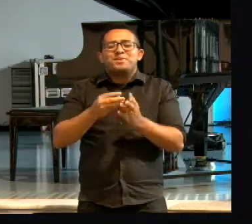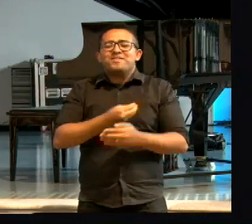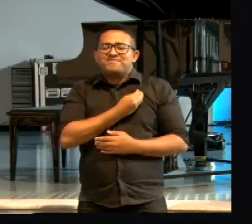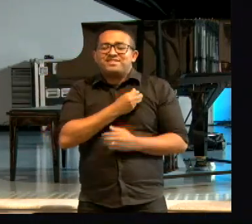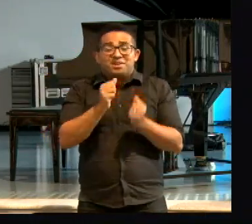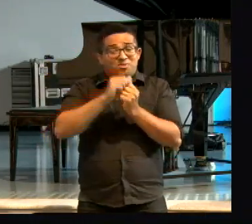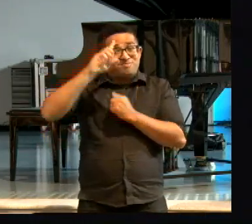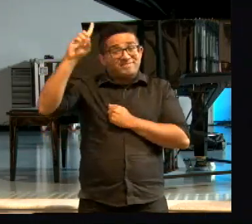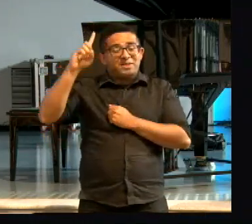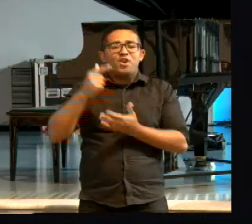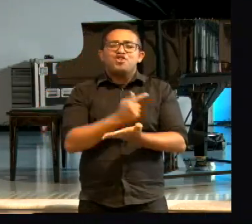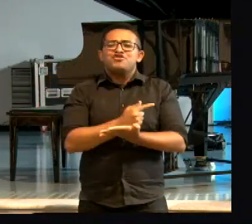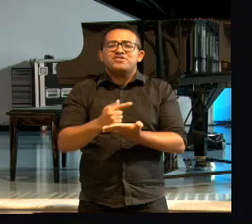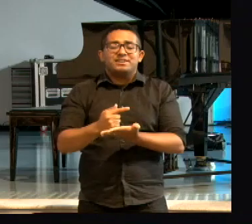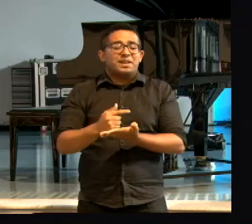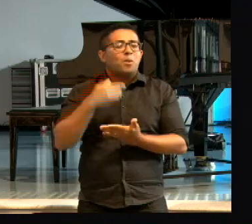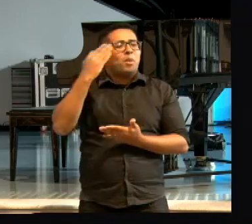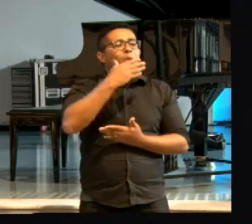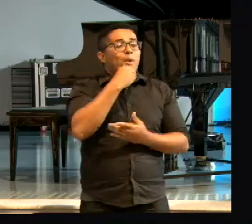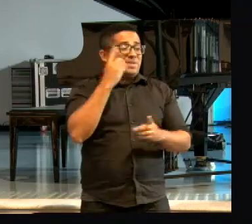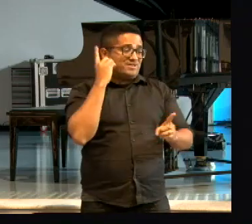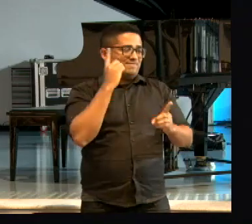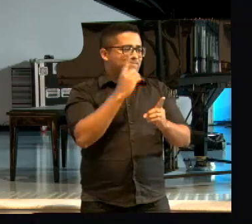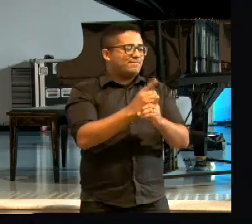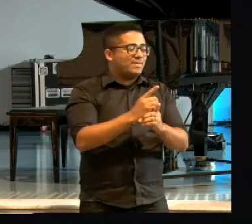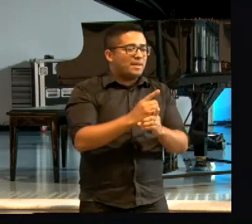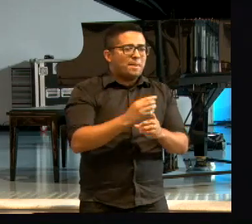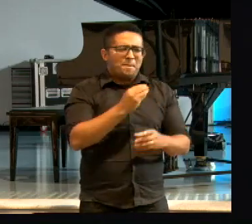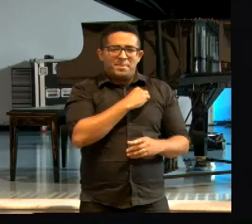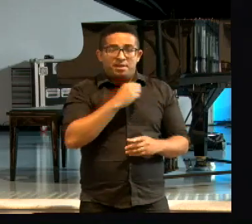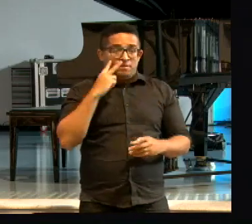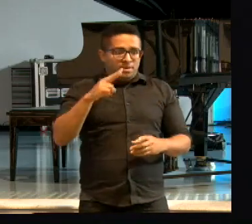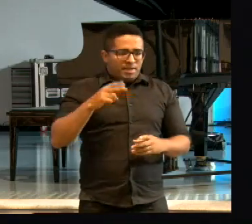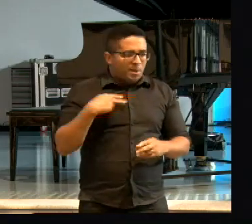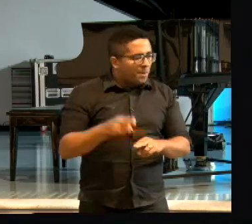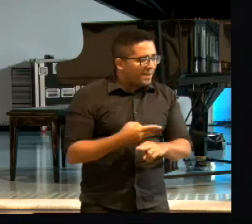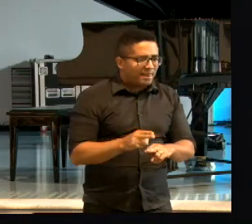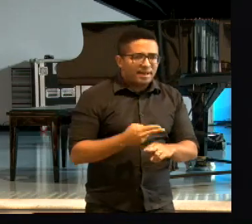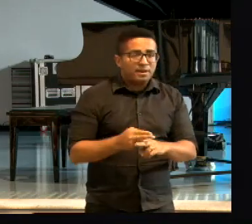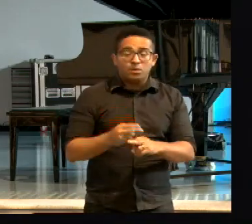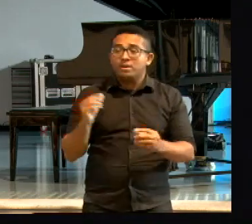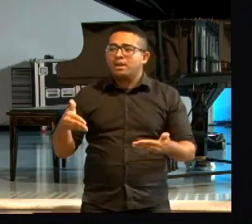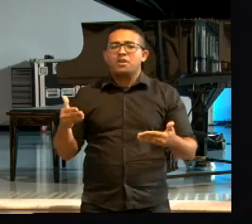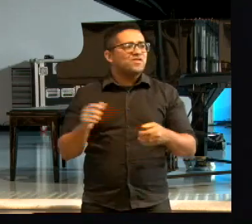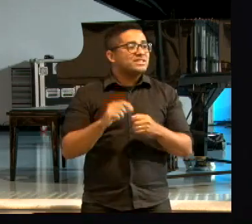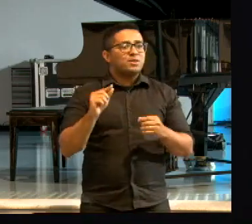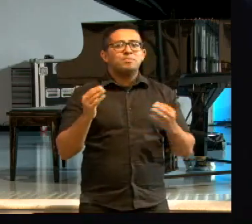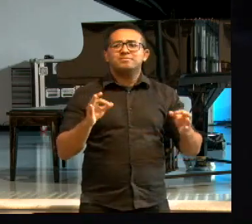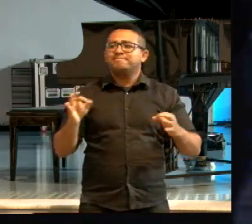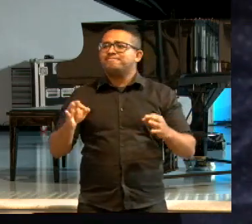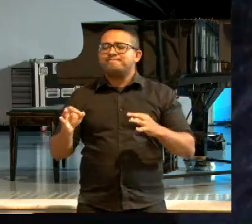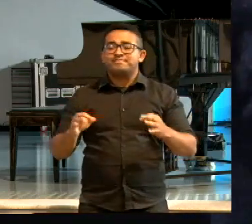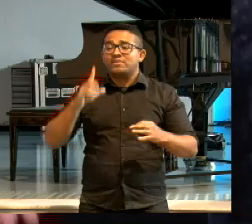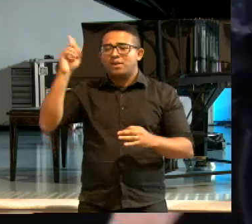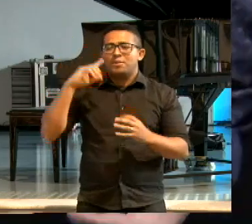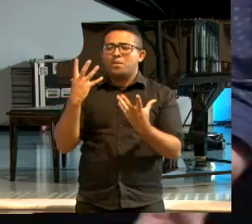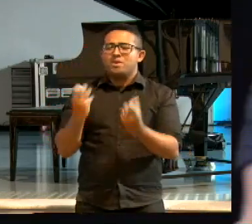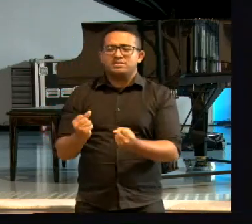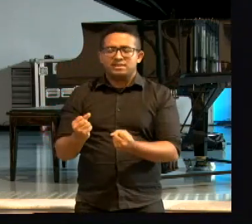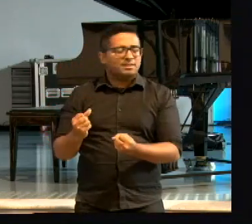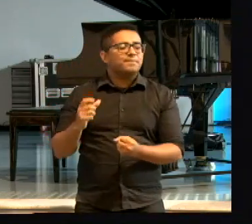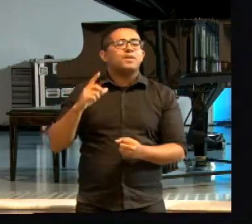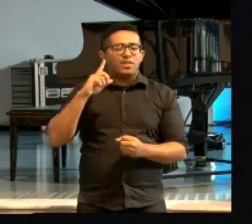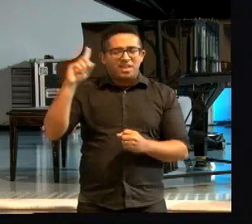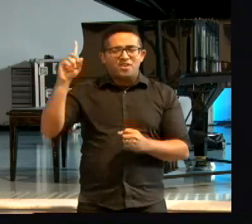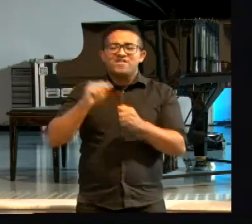Gênesis, quando o homem descobre, depois do pecado, seu estado de nudez, tenta resolver o problema à sua maneira, Deus não aceita e providencia um